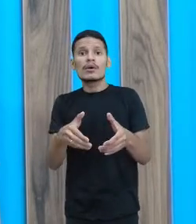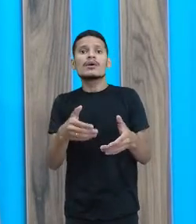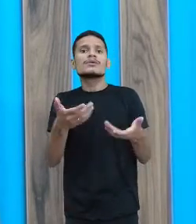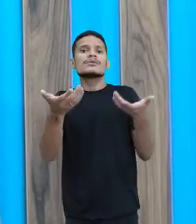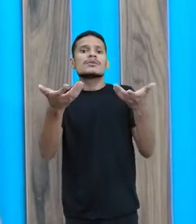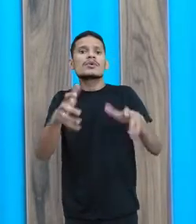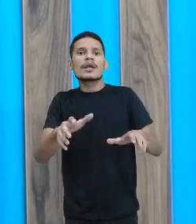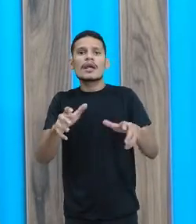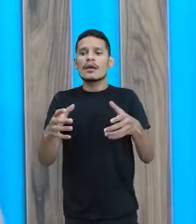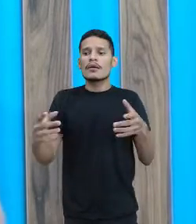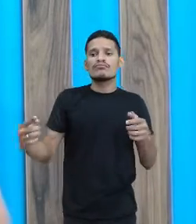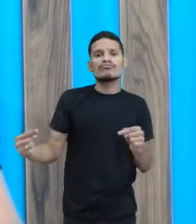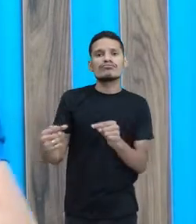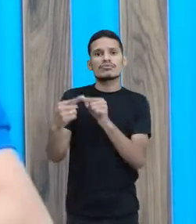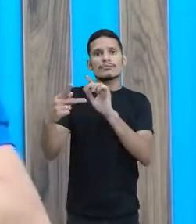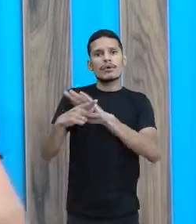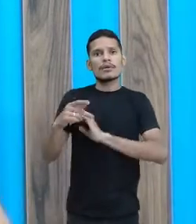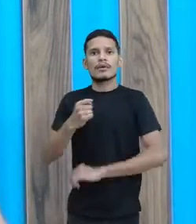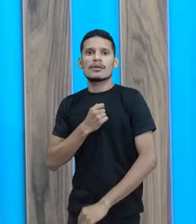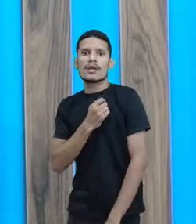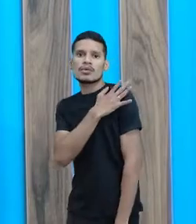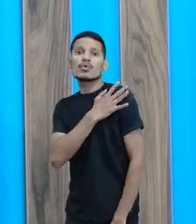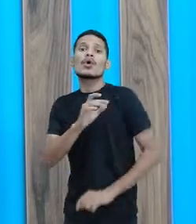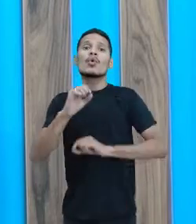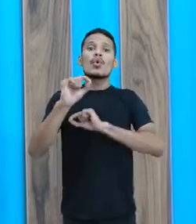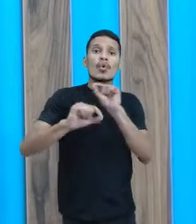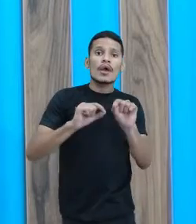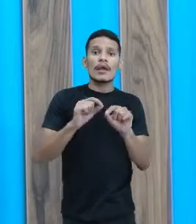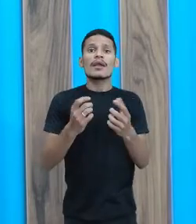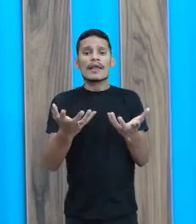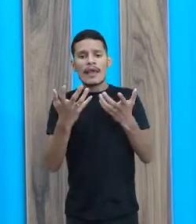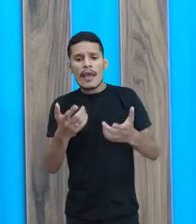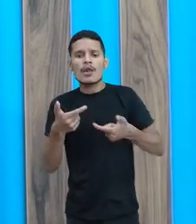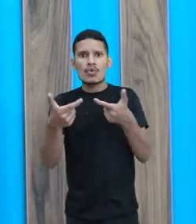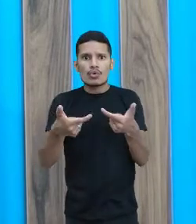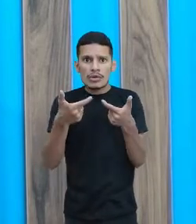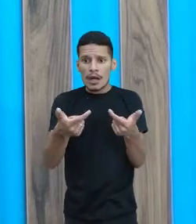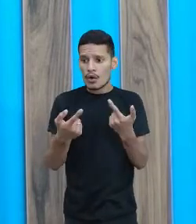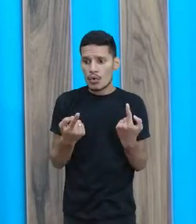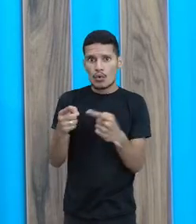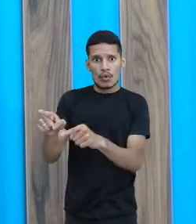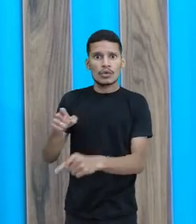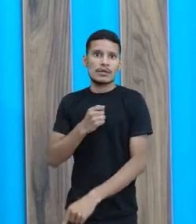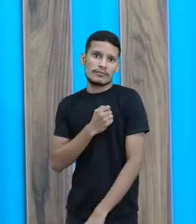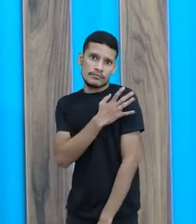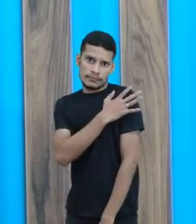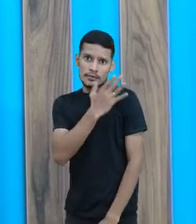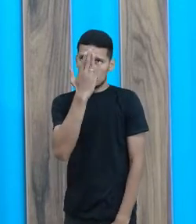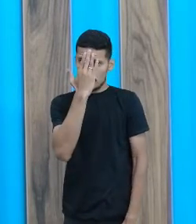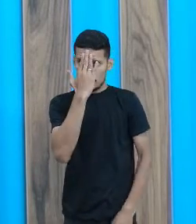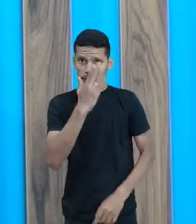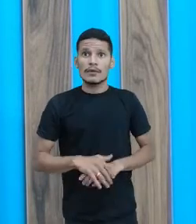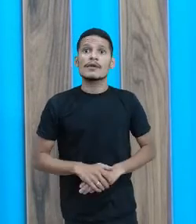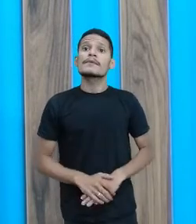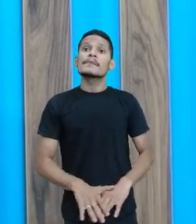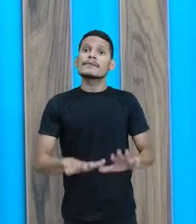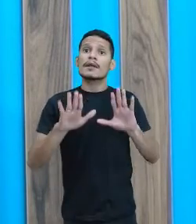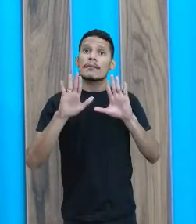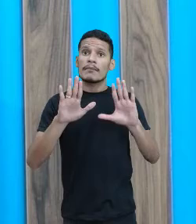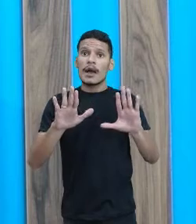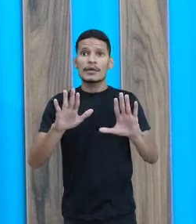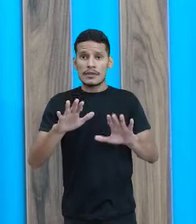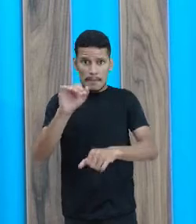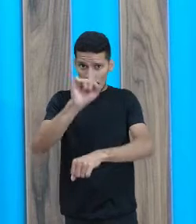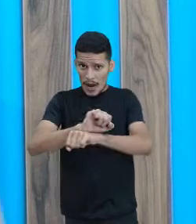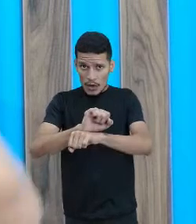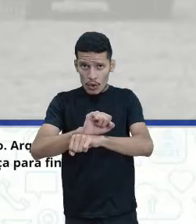à ditadura ou que achavam que ainda tinha uma forma de lutar institucionalmente contra o regime, tá? Né, mas não